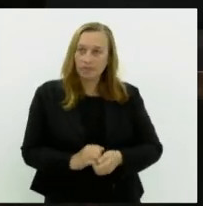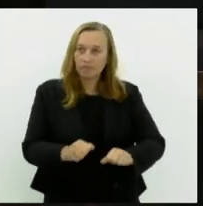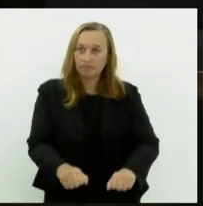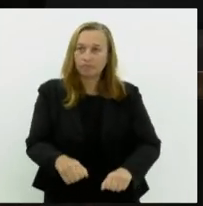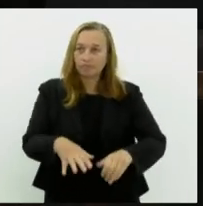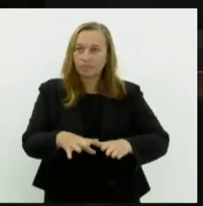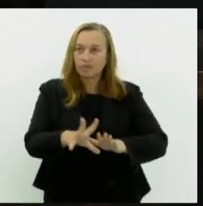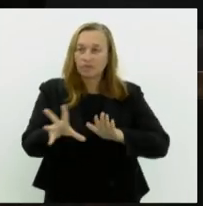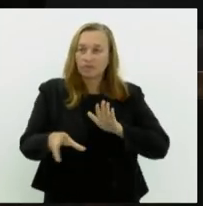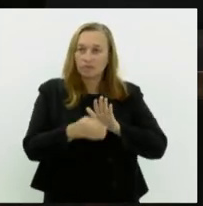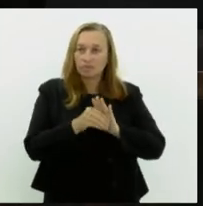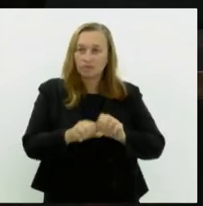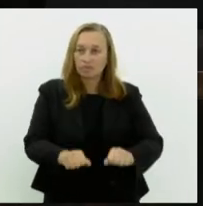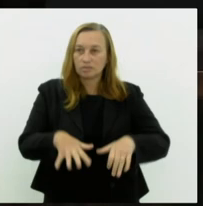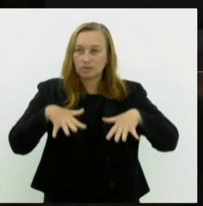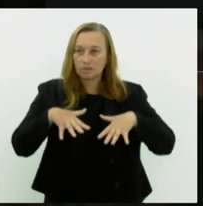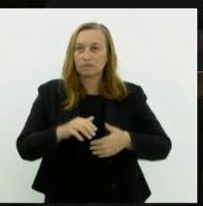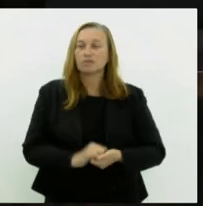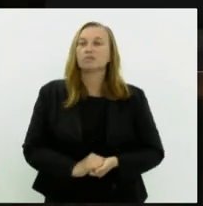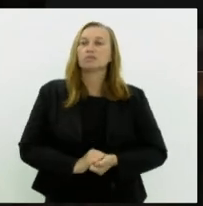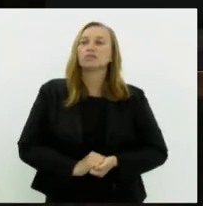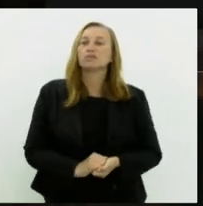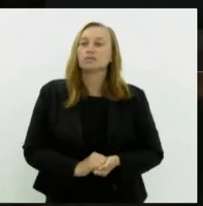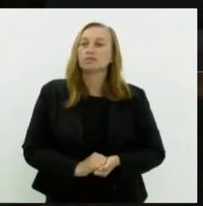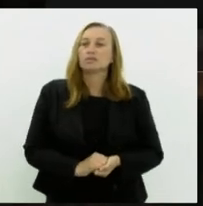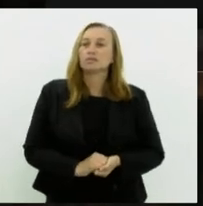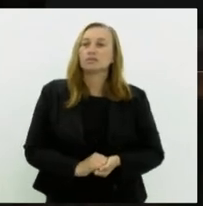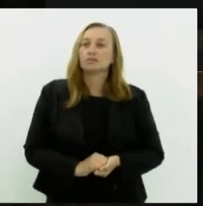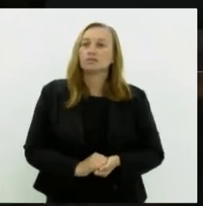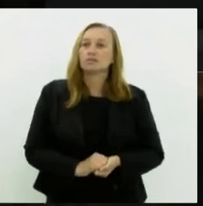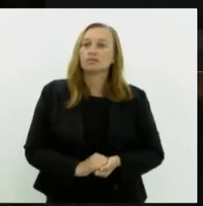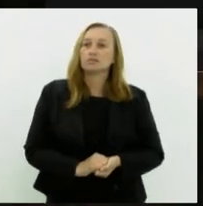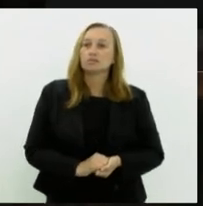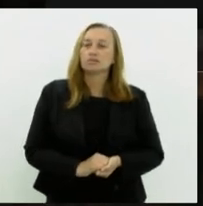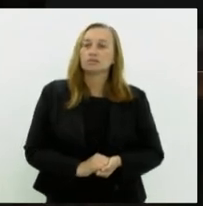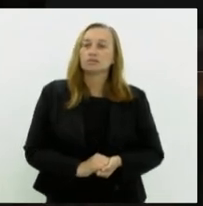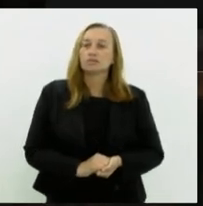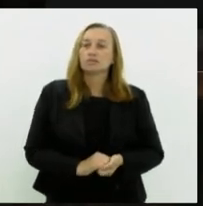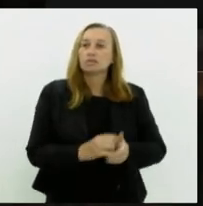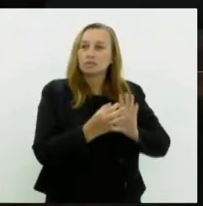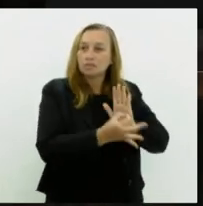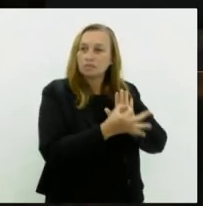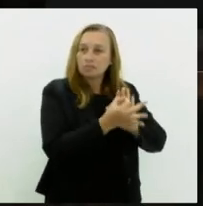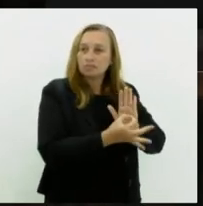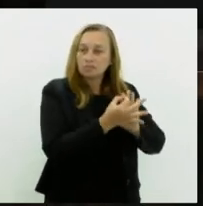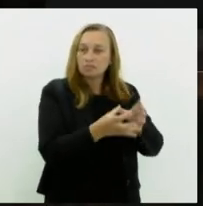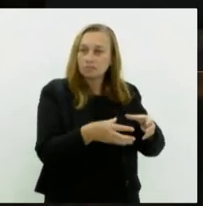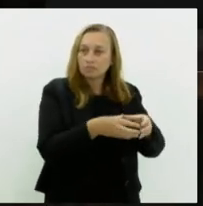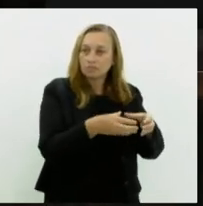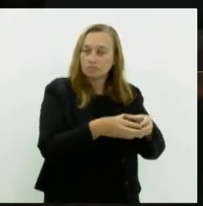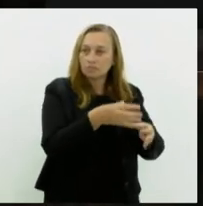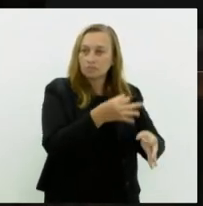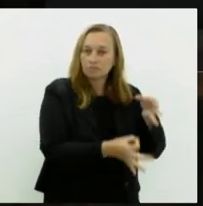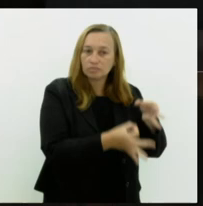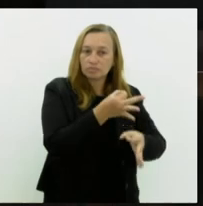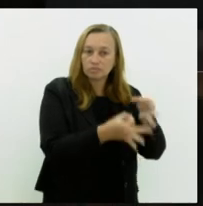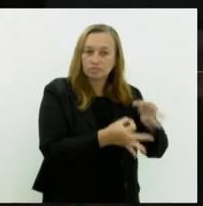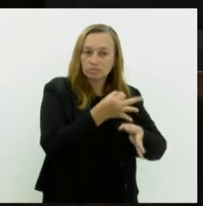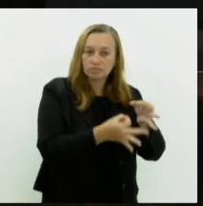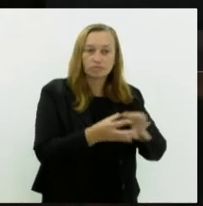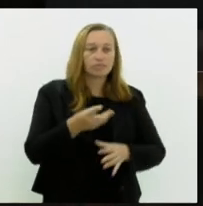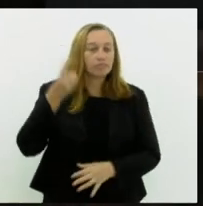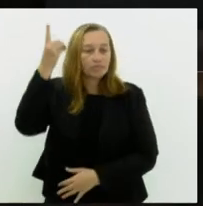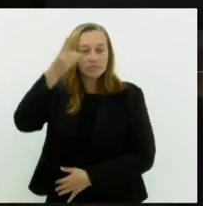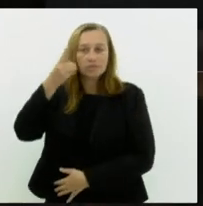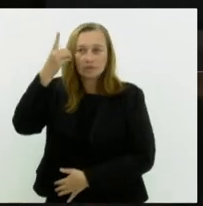emendas de plenário. Para emitir parecer pela Comissão de Justiça. Para emitir parecer da Comissão de Justiça,